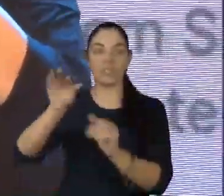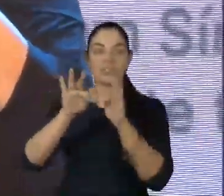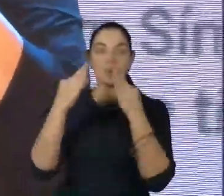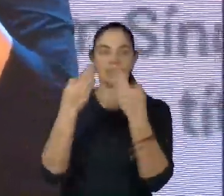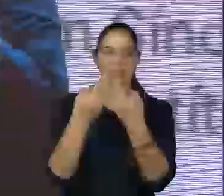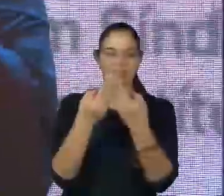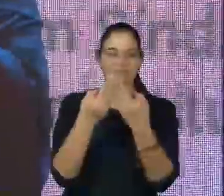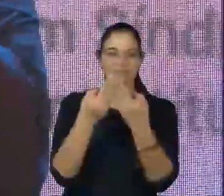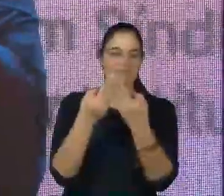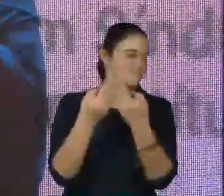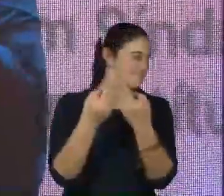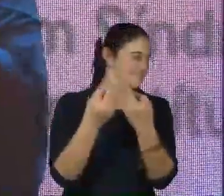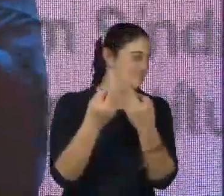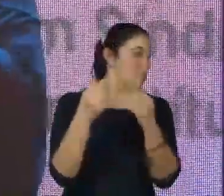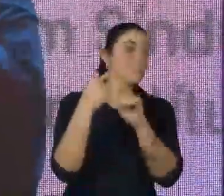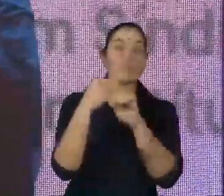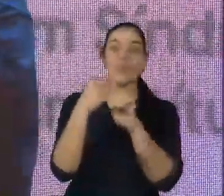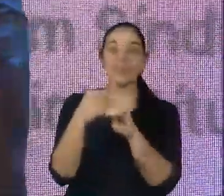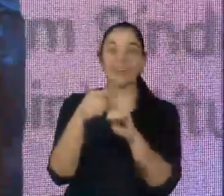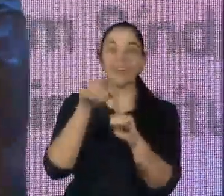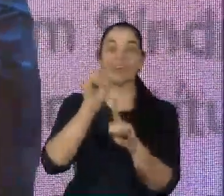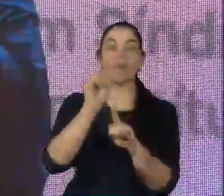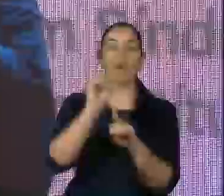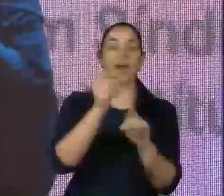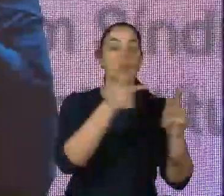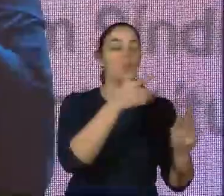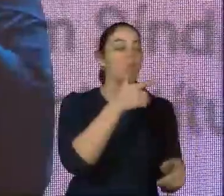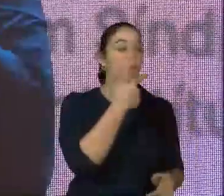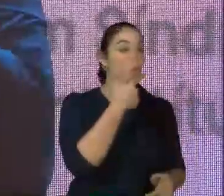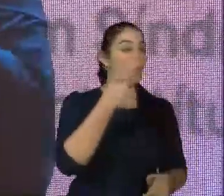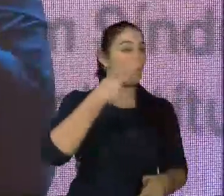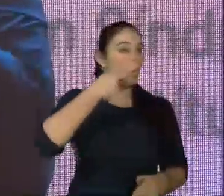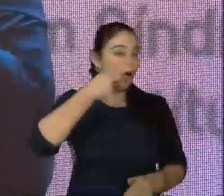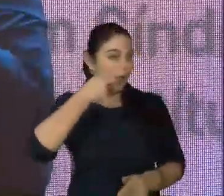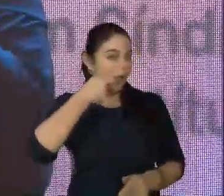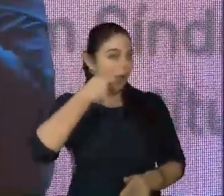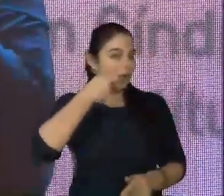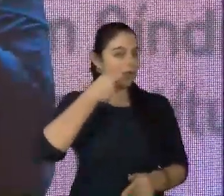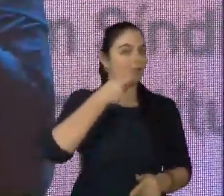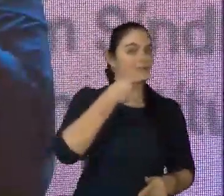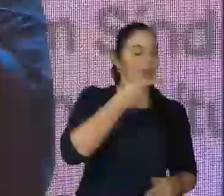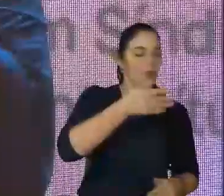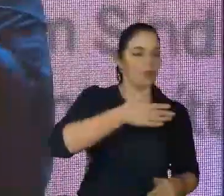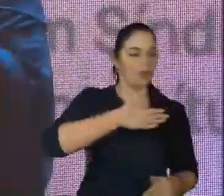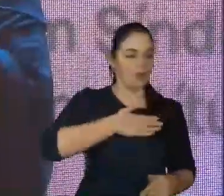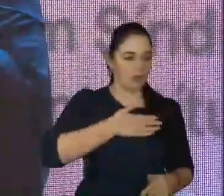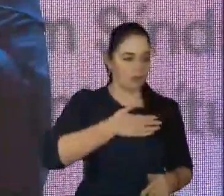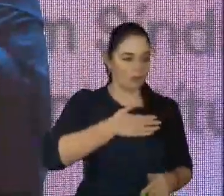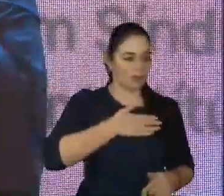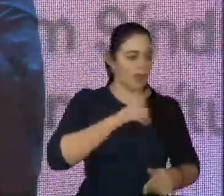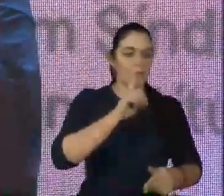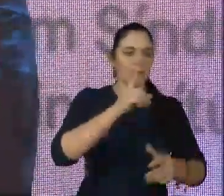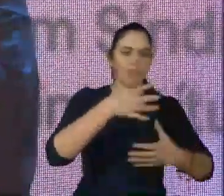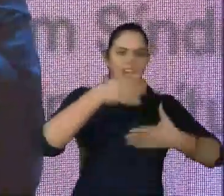famílias. Porque quando o Alex me convidou para vir falar sobre isso, eu não achei justo falar sozinha.